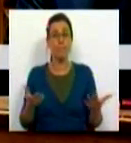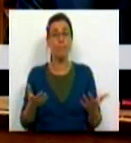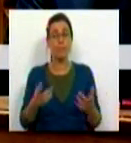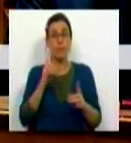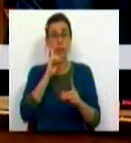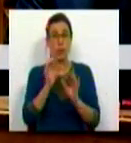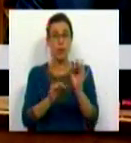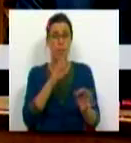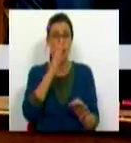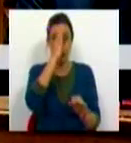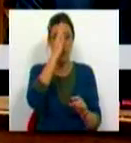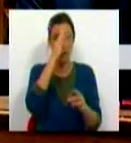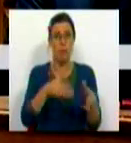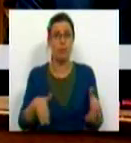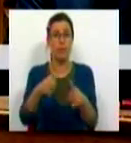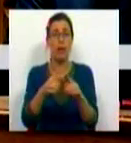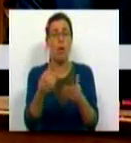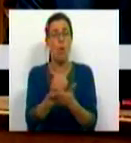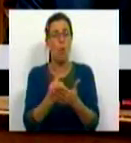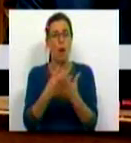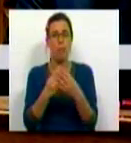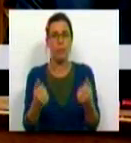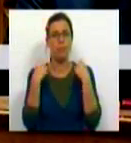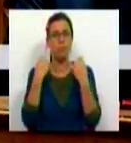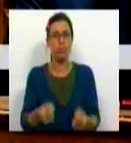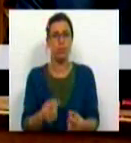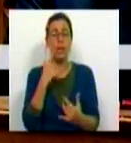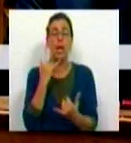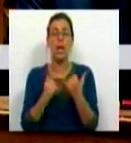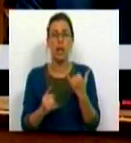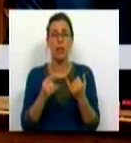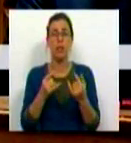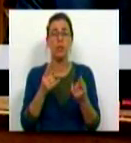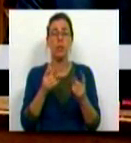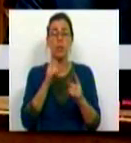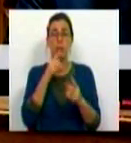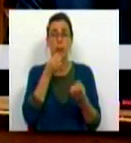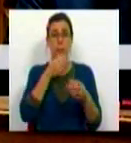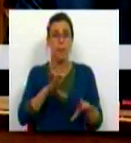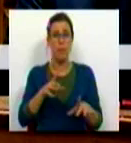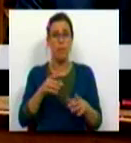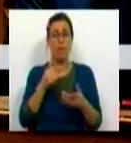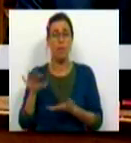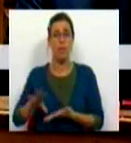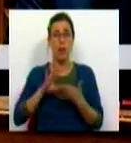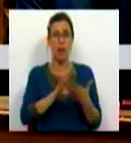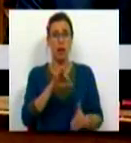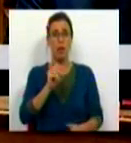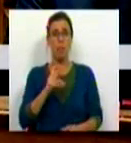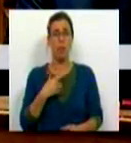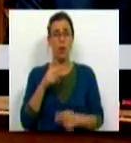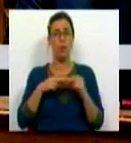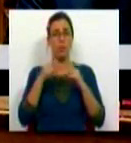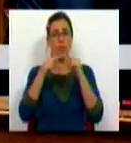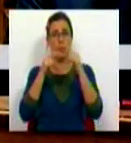efluentes, como o Sr. Ministro bem sabe, continua sem resolução e em risco de mais uma vez podermos perder o financiamento do PRODER para